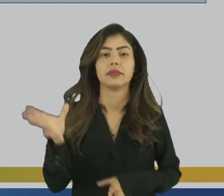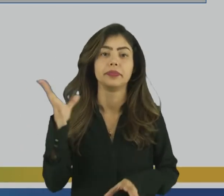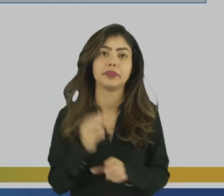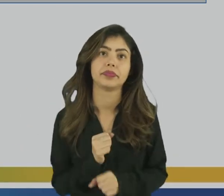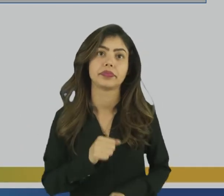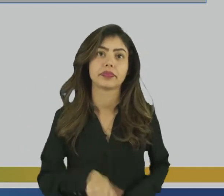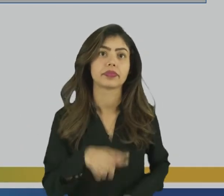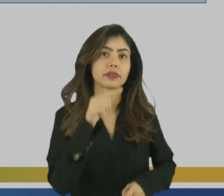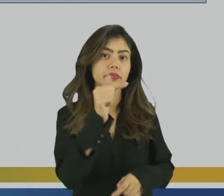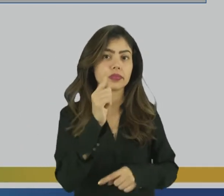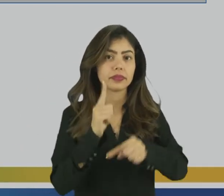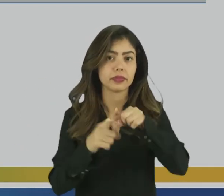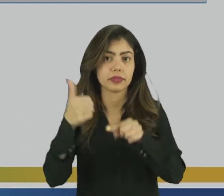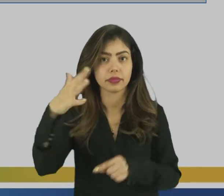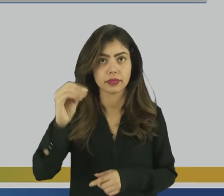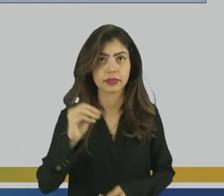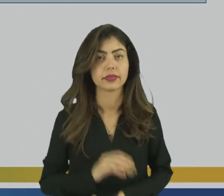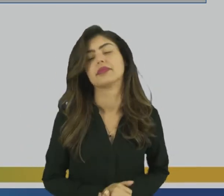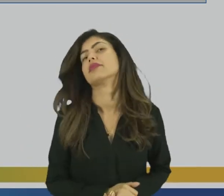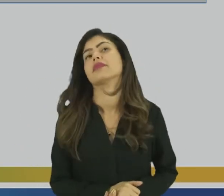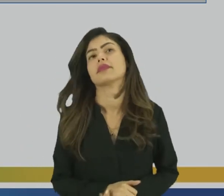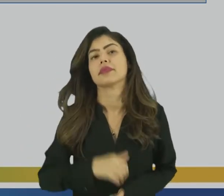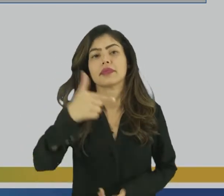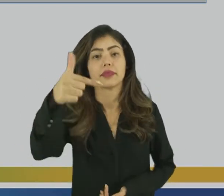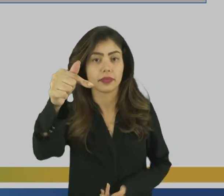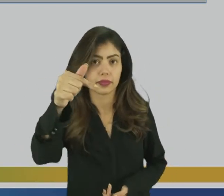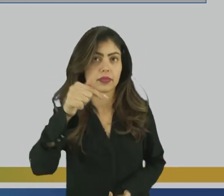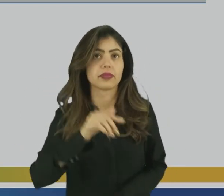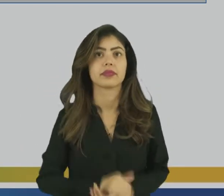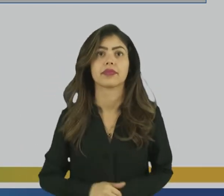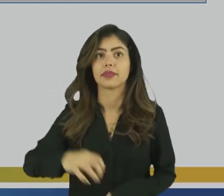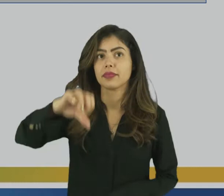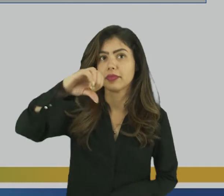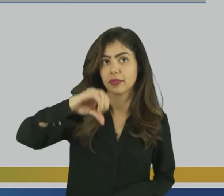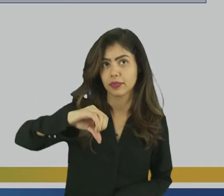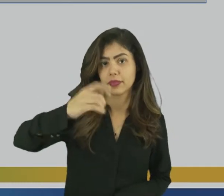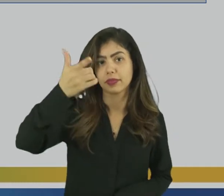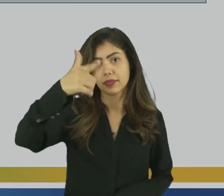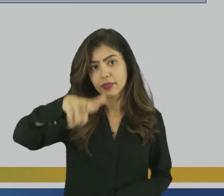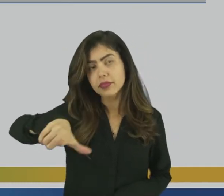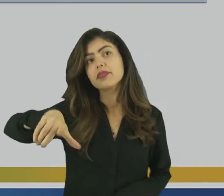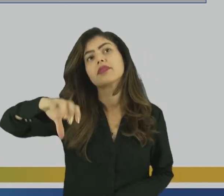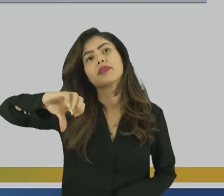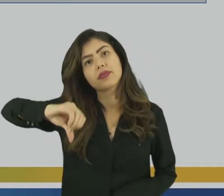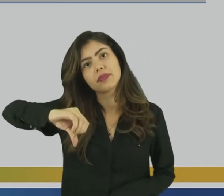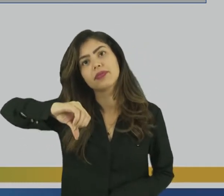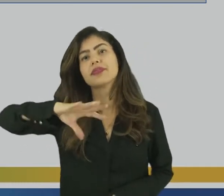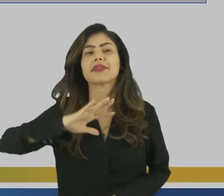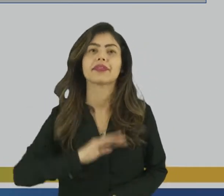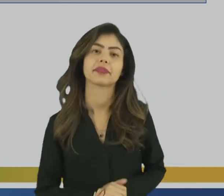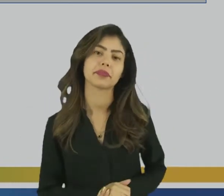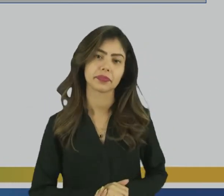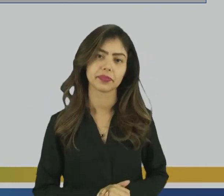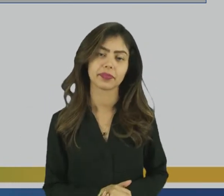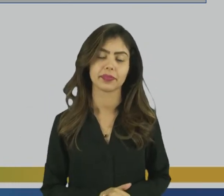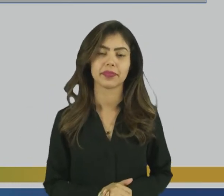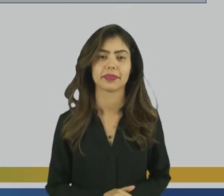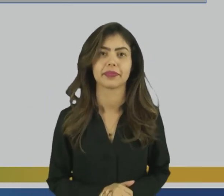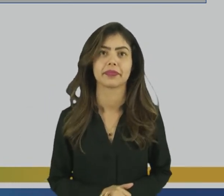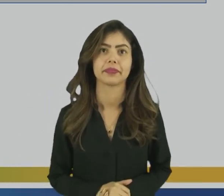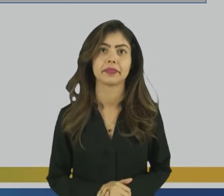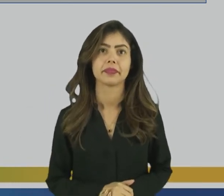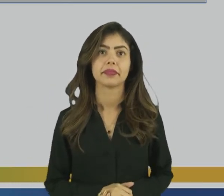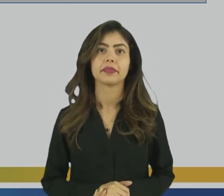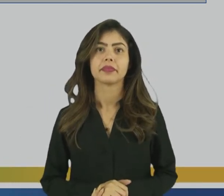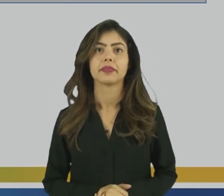somar esses numeradores. 7 mais 10, que vai dar 17, e nós vamos repetir o denominador, que é 9. Então,